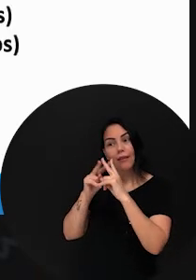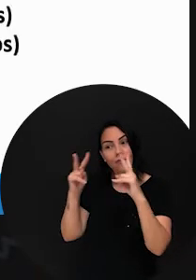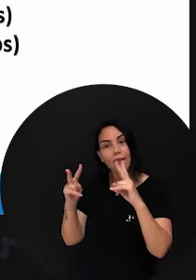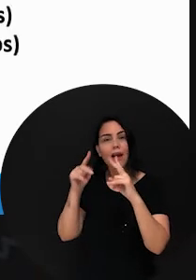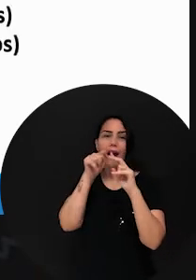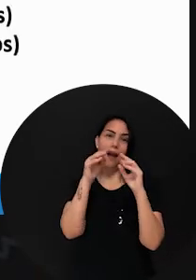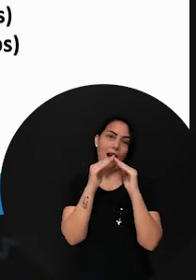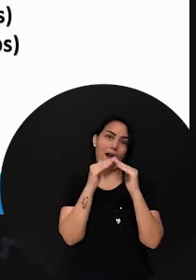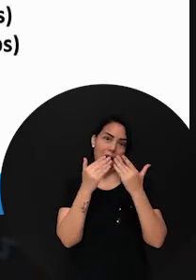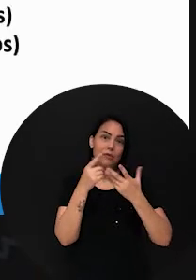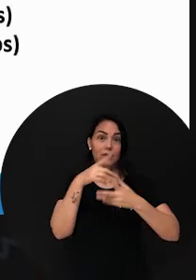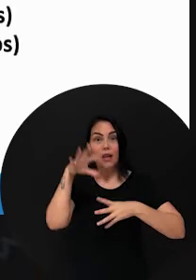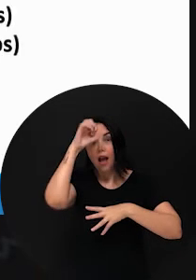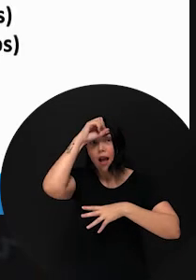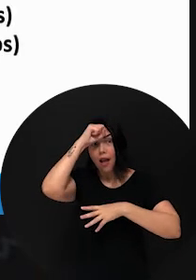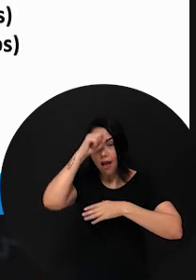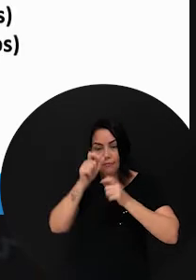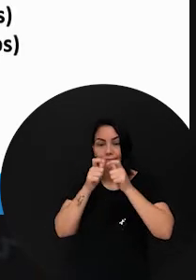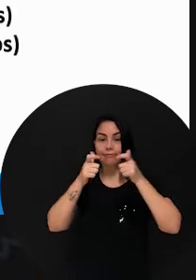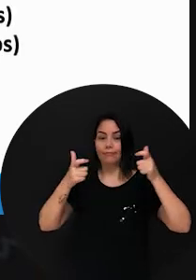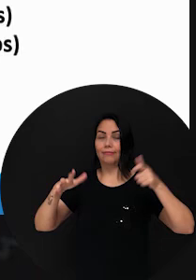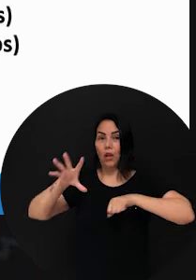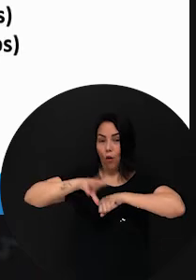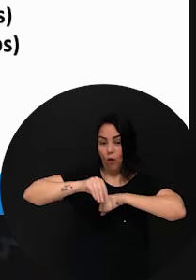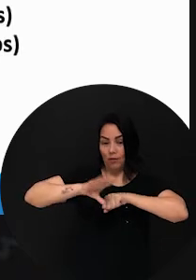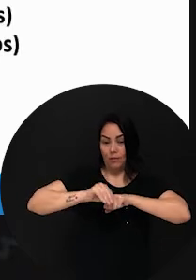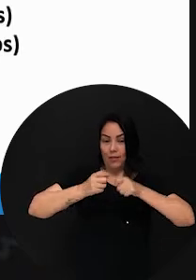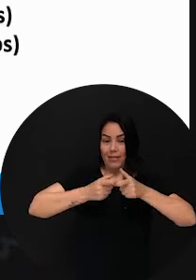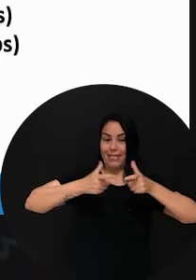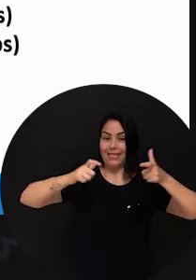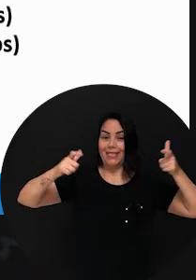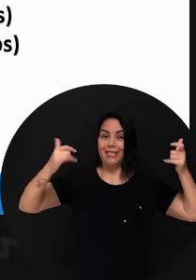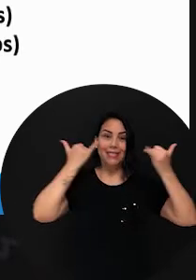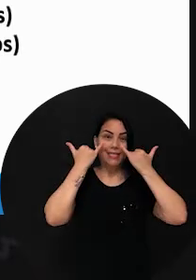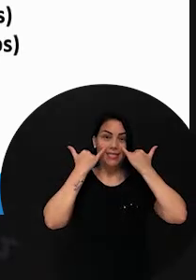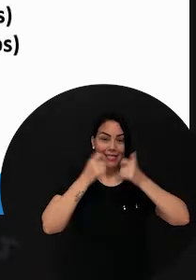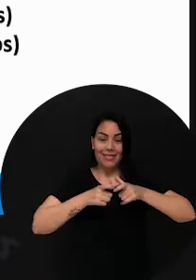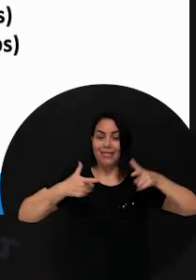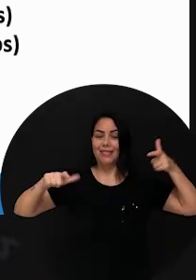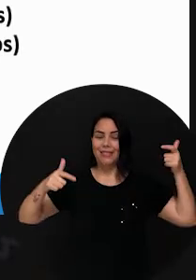e claro, você vai aumentando a tua bagagem, vai tendo muito mais informações.